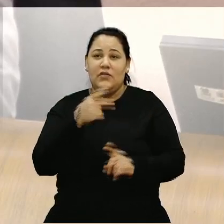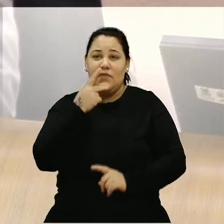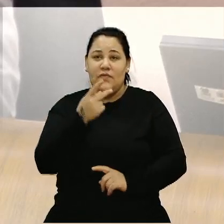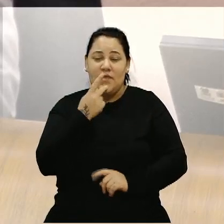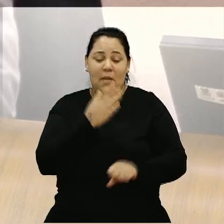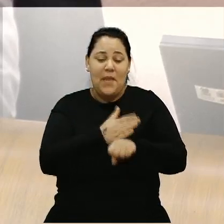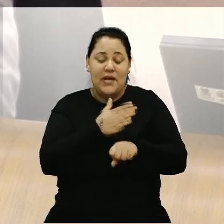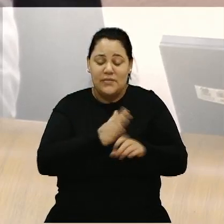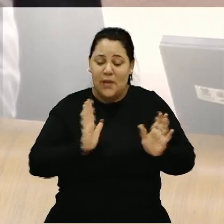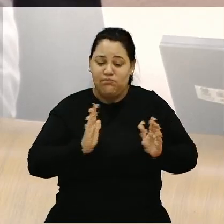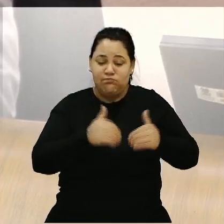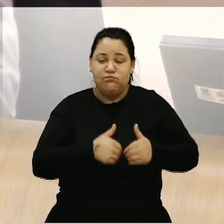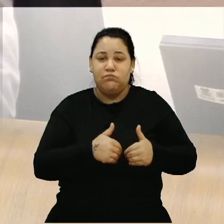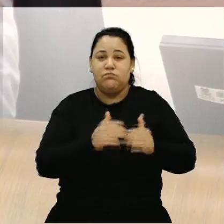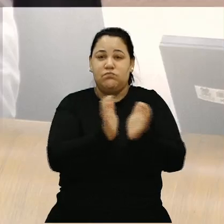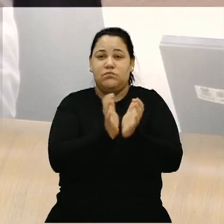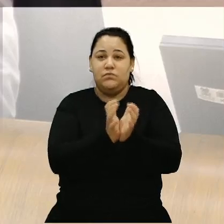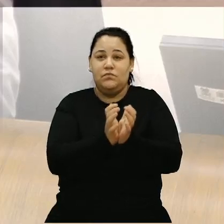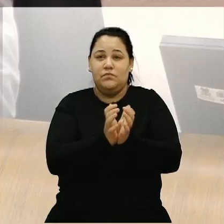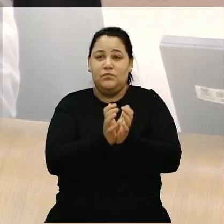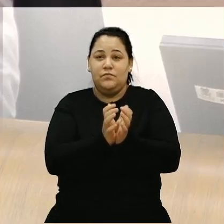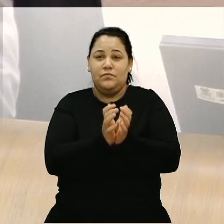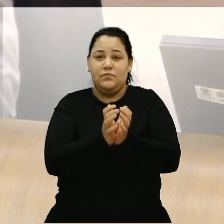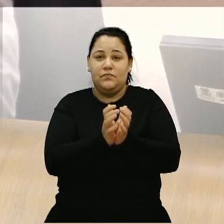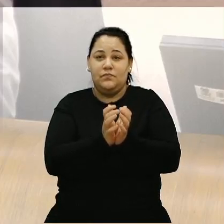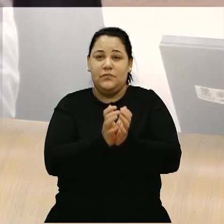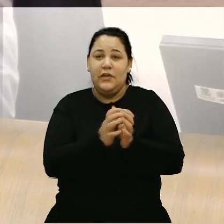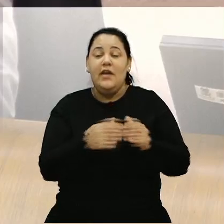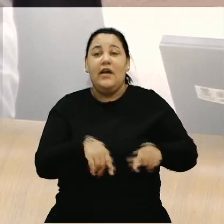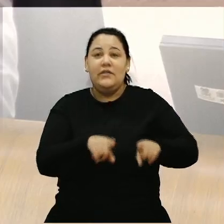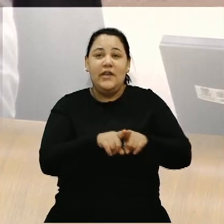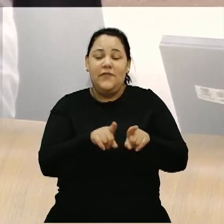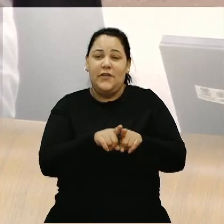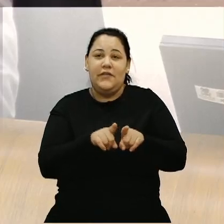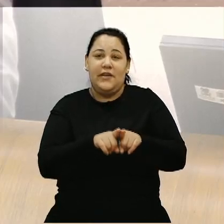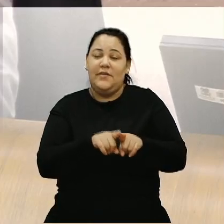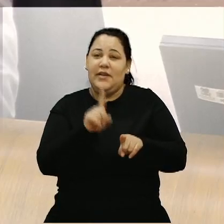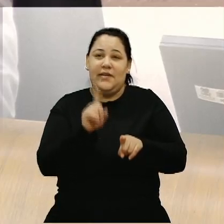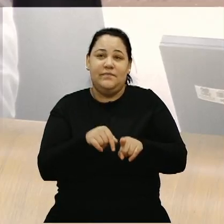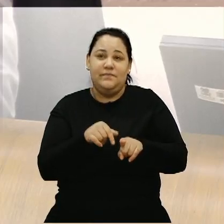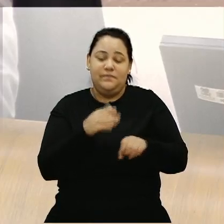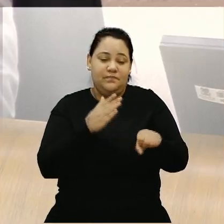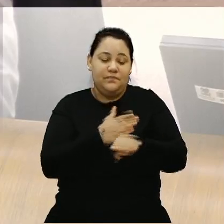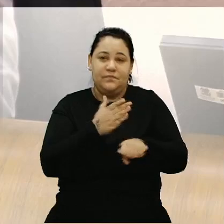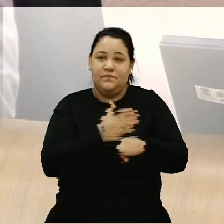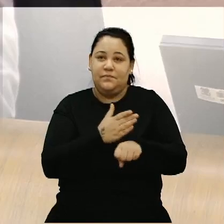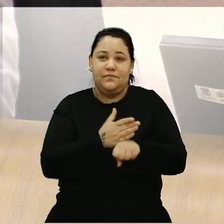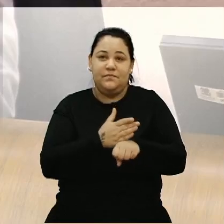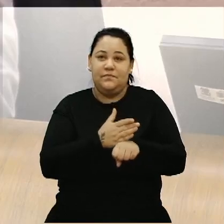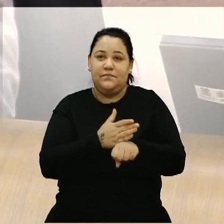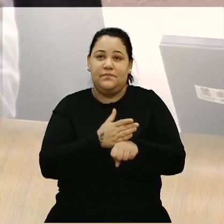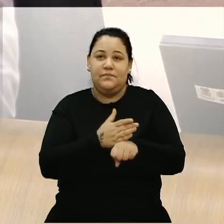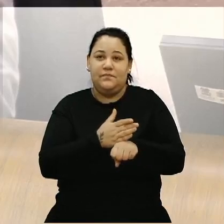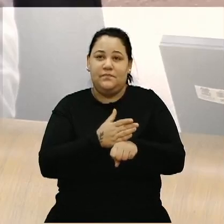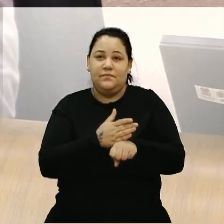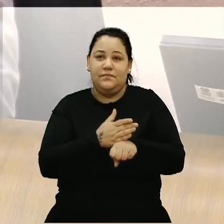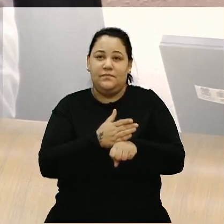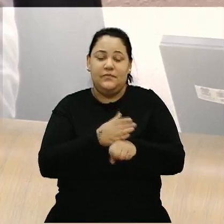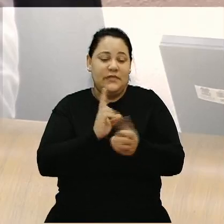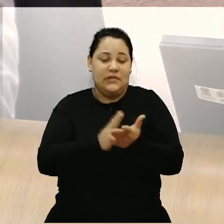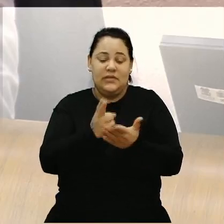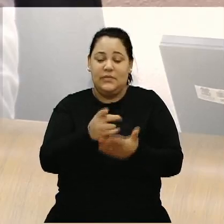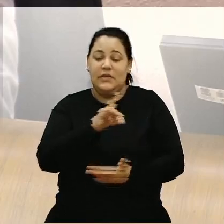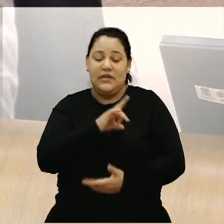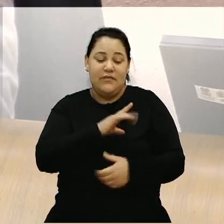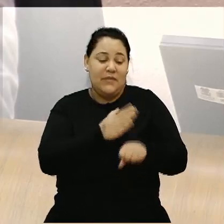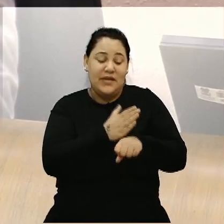do Autismo, da participação muito efetiva disso, né? A nossa presidente, a vereadora Tatiane, sempre esteve envolvida